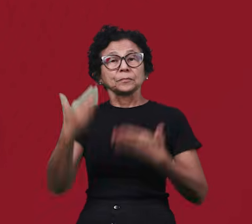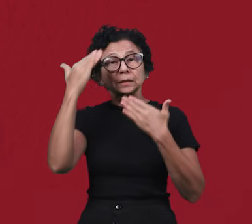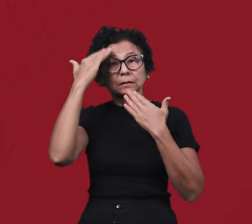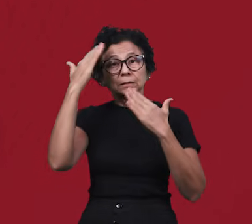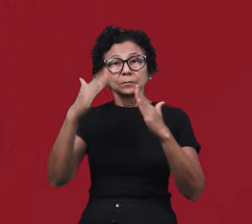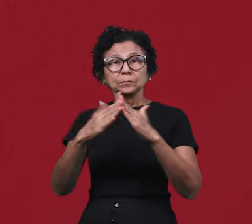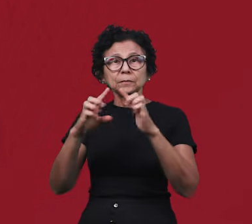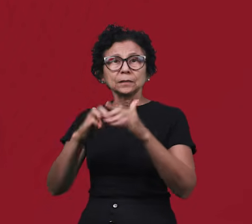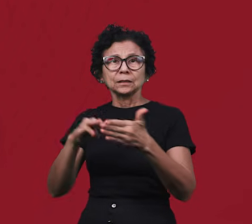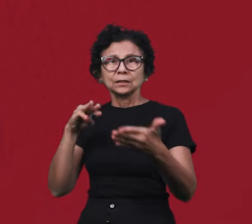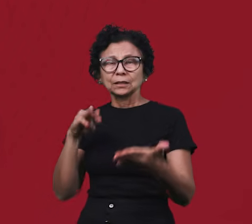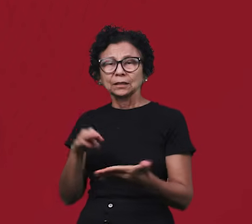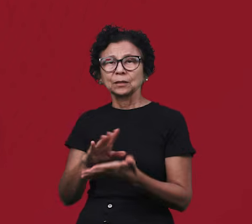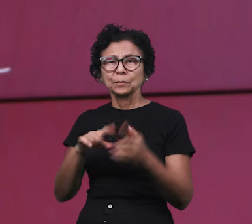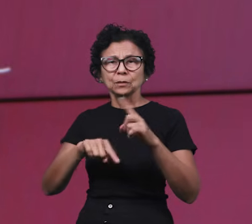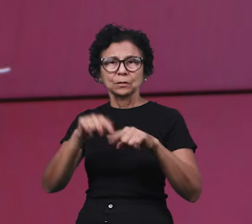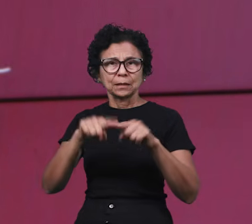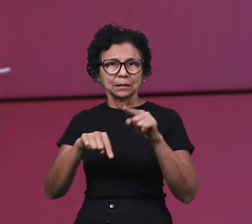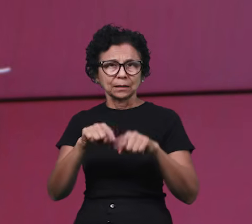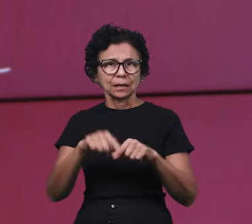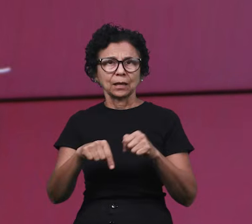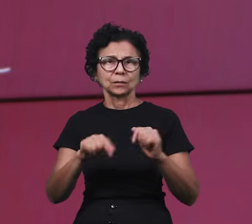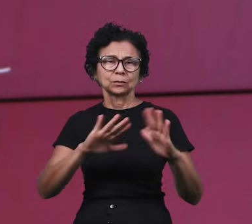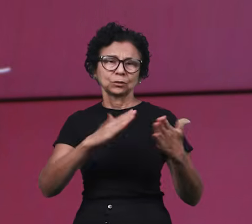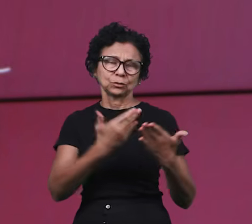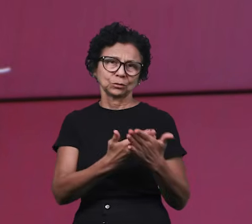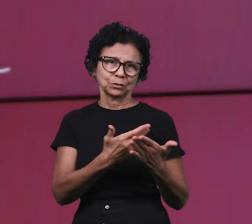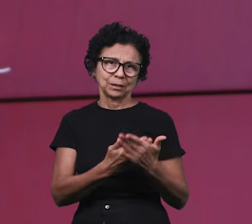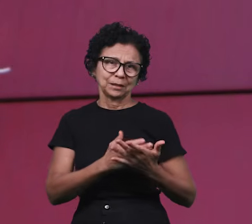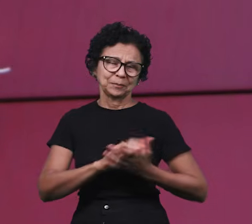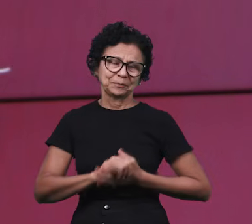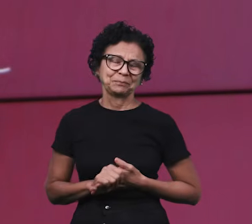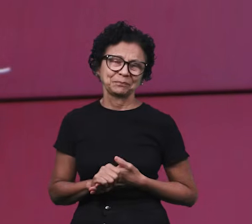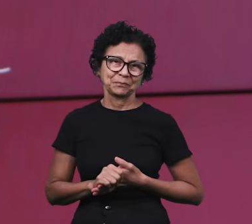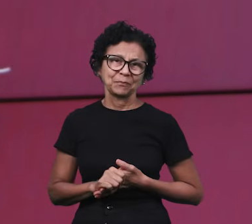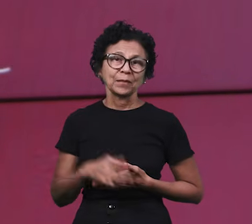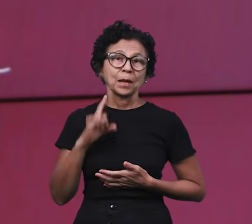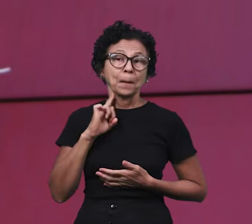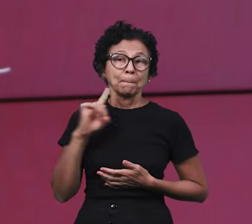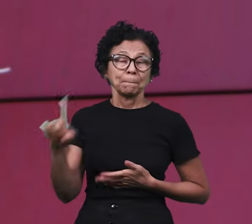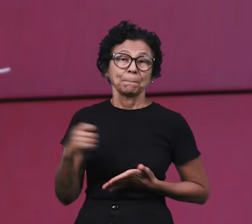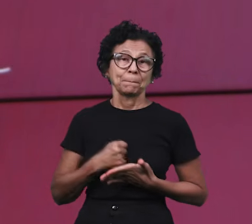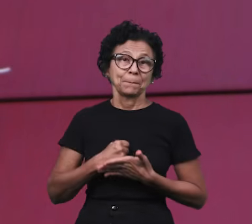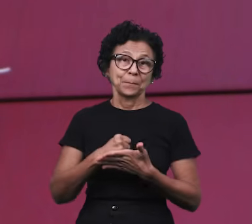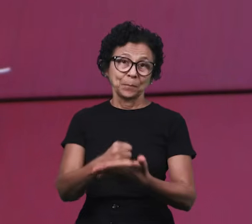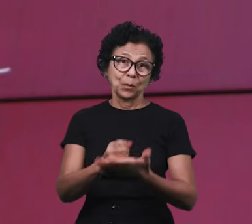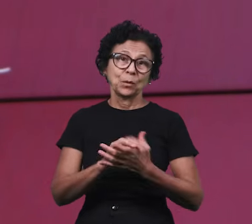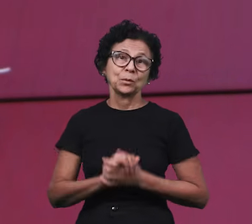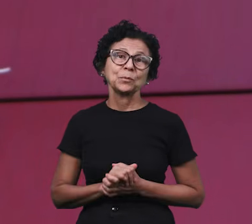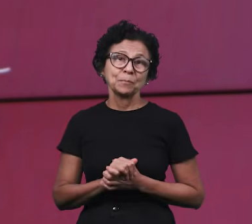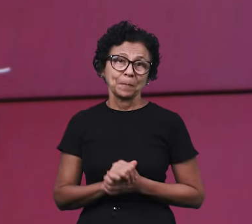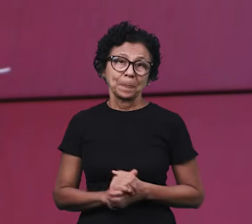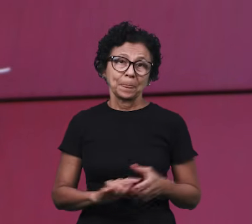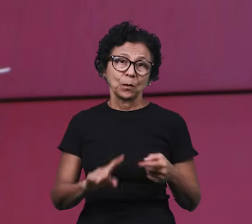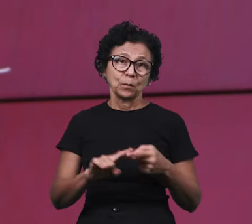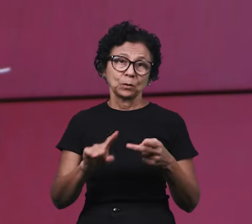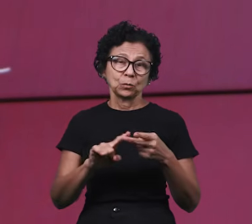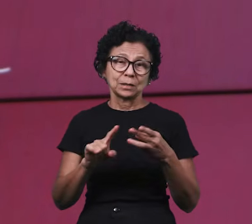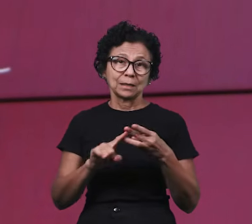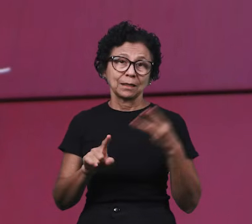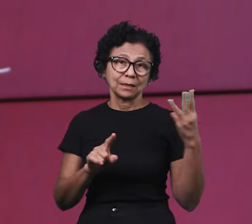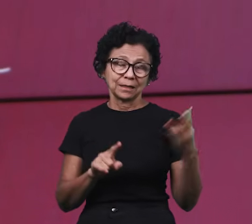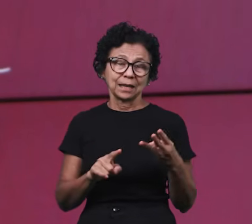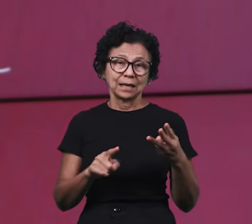pelas doações dos kits escolares. De Minas Gerais, a rede contou com o suporte das cidades de Caratinga, Barroso e